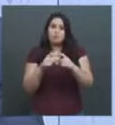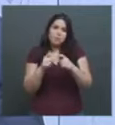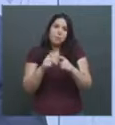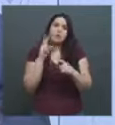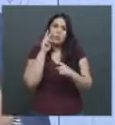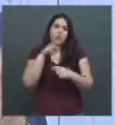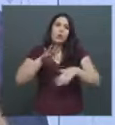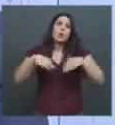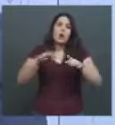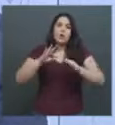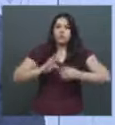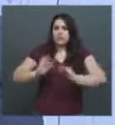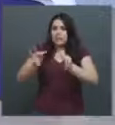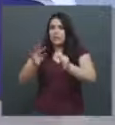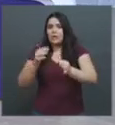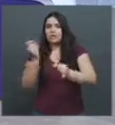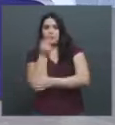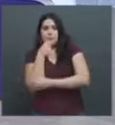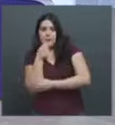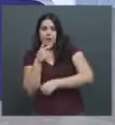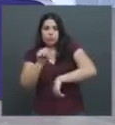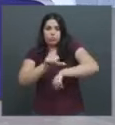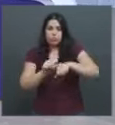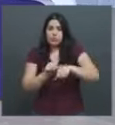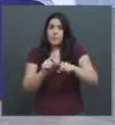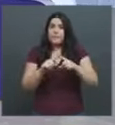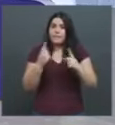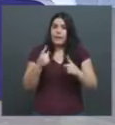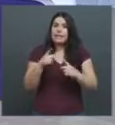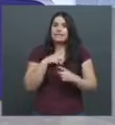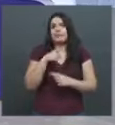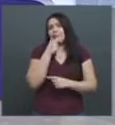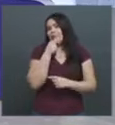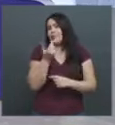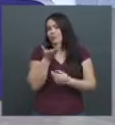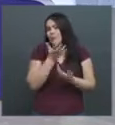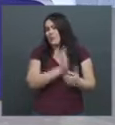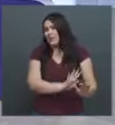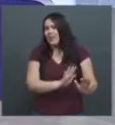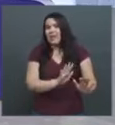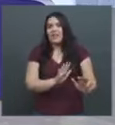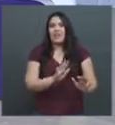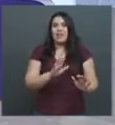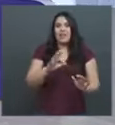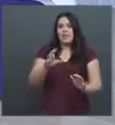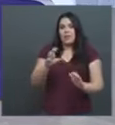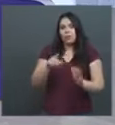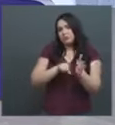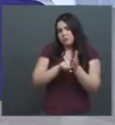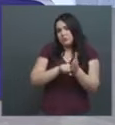tratamento medicamentoso ou cirúrgico. Mas muitos relutam, né? Não quer fazer exame de próstata, não quer fazer toque, não quer fazer